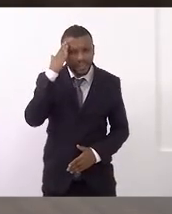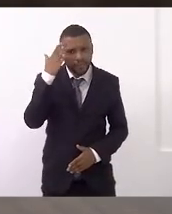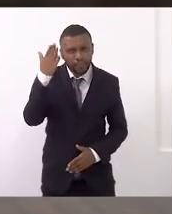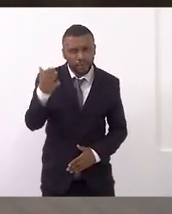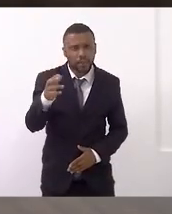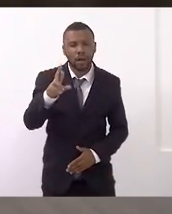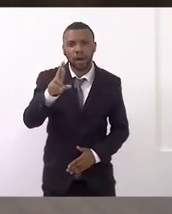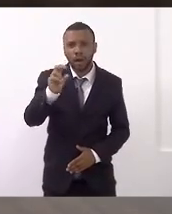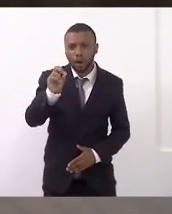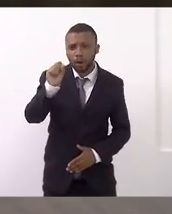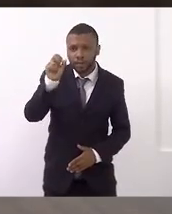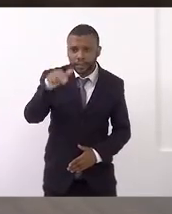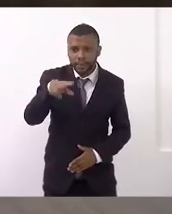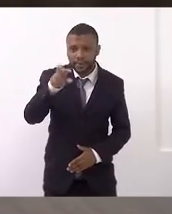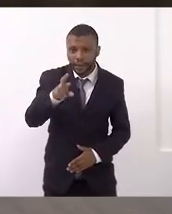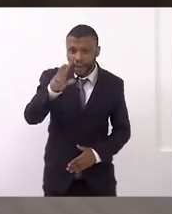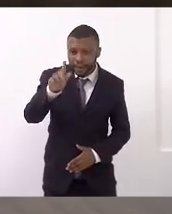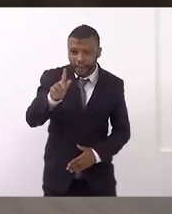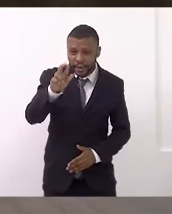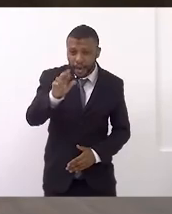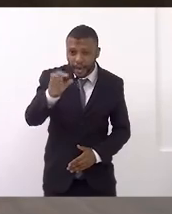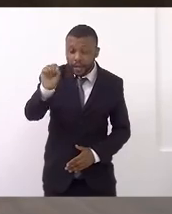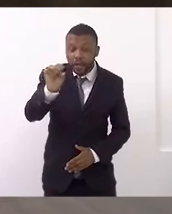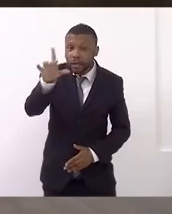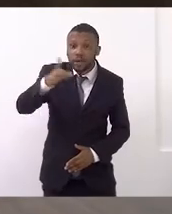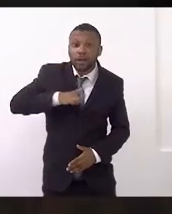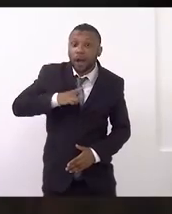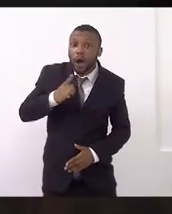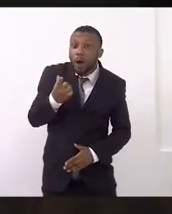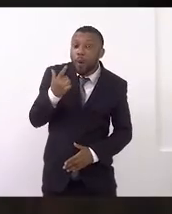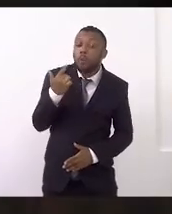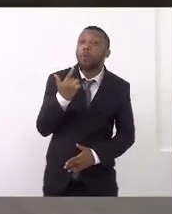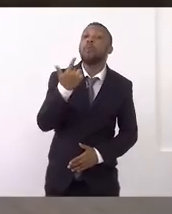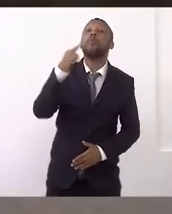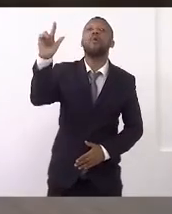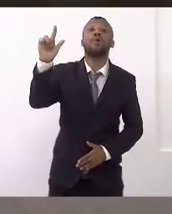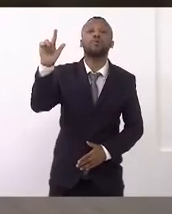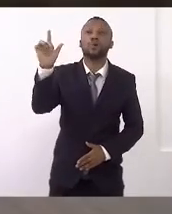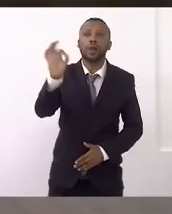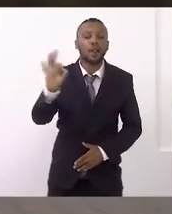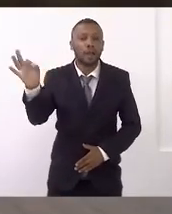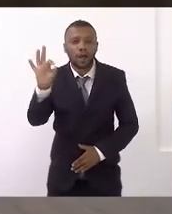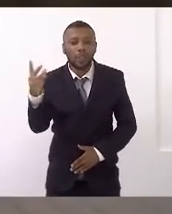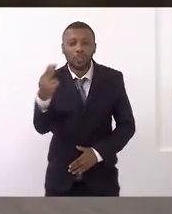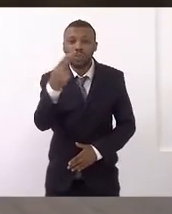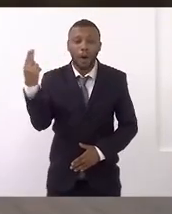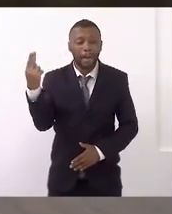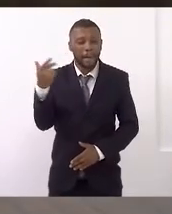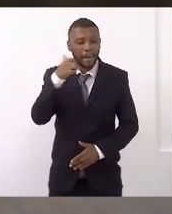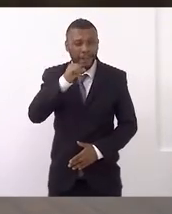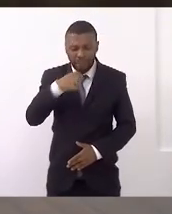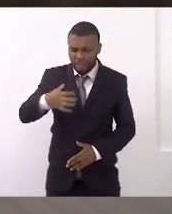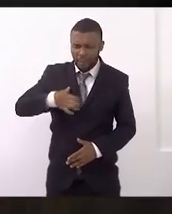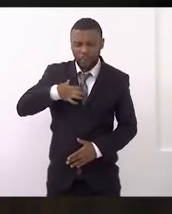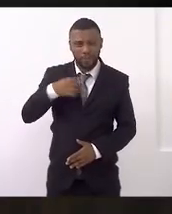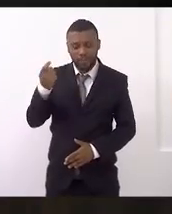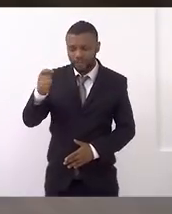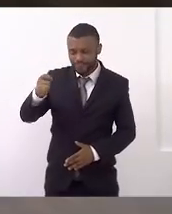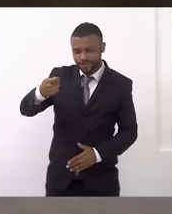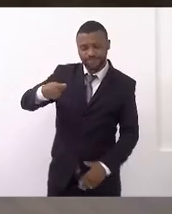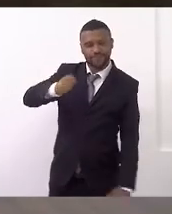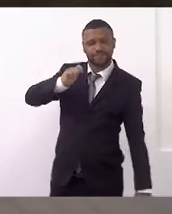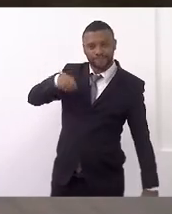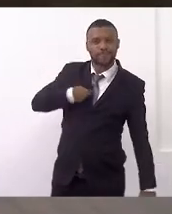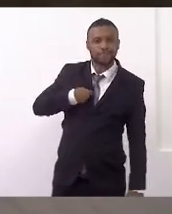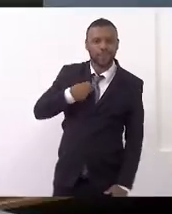Rosenberg Reis, não tem outro. Só tem minha mãe, estava com raiva de mim. Eu vou colocar esse nome bonito. Nome bonito. Pela manutenção,